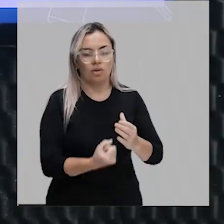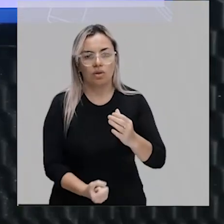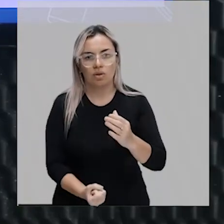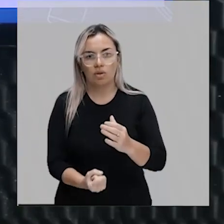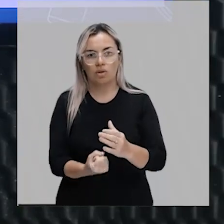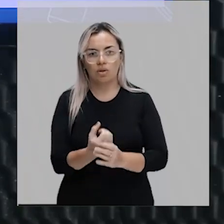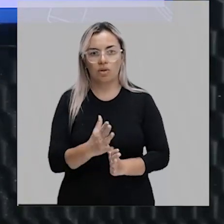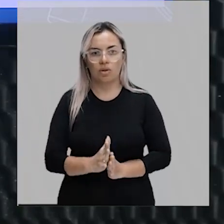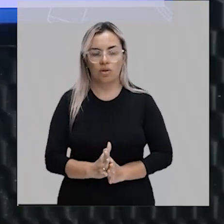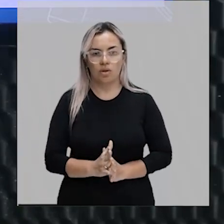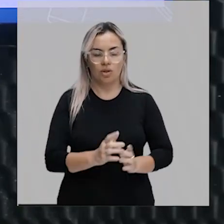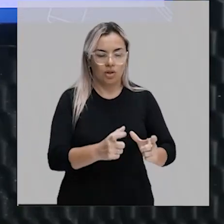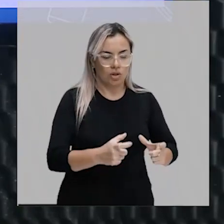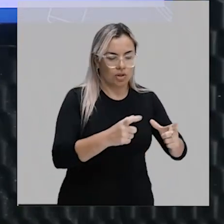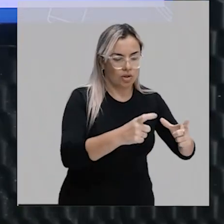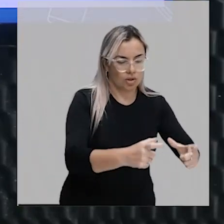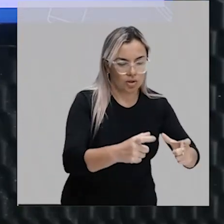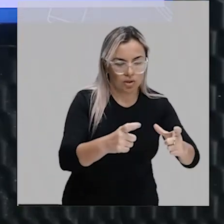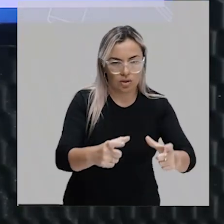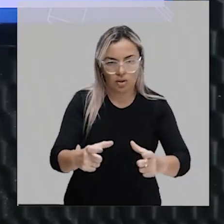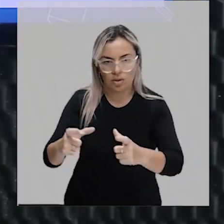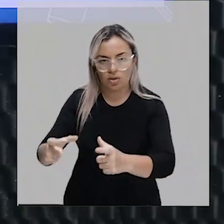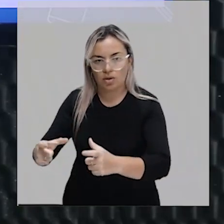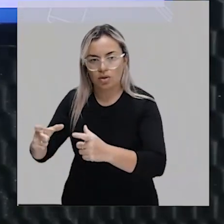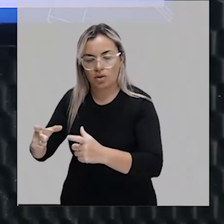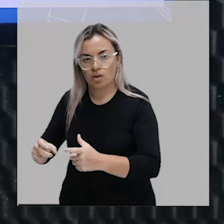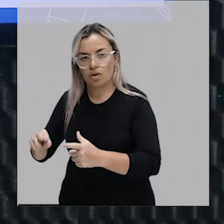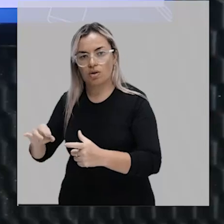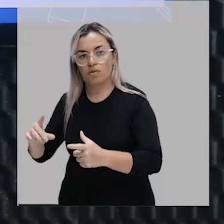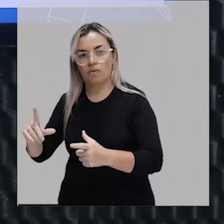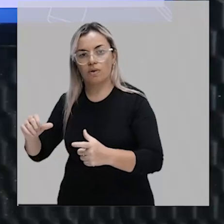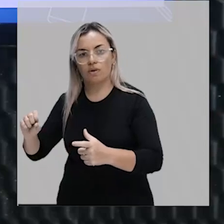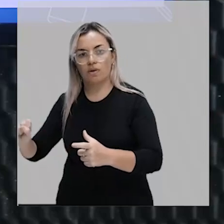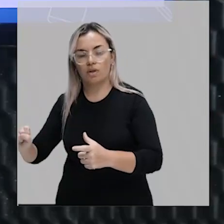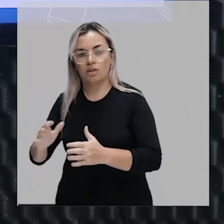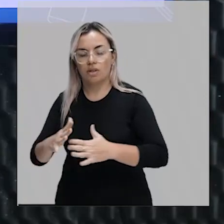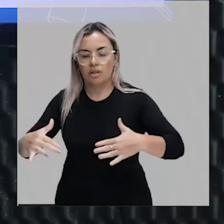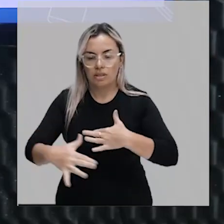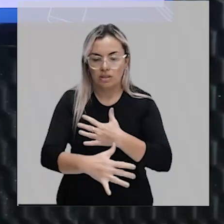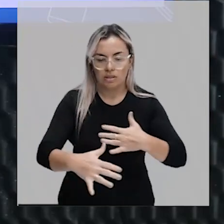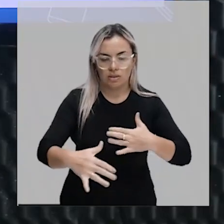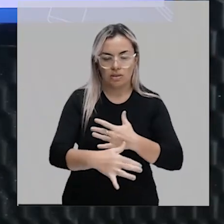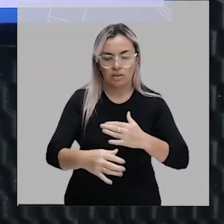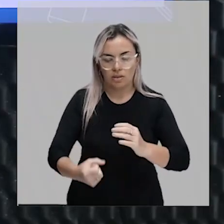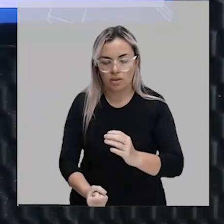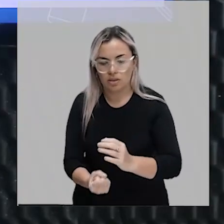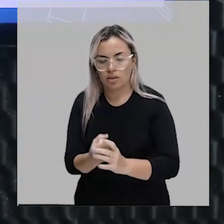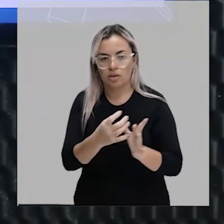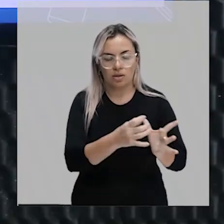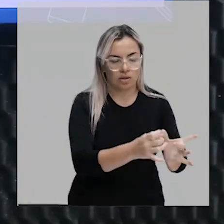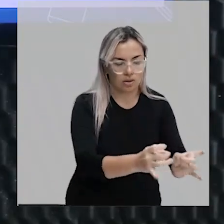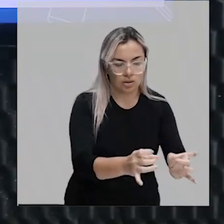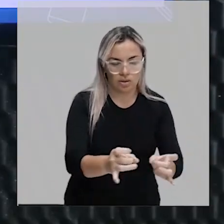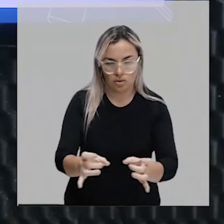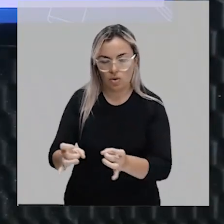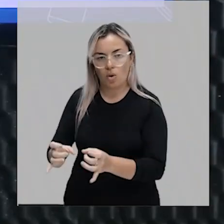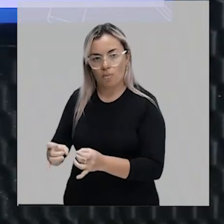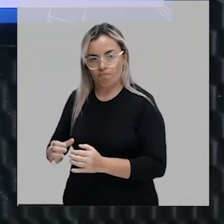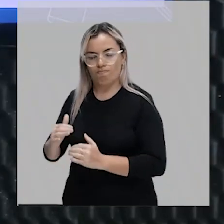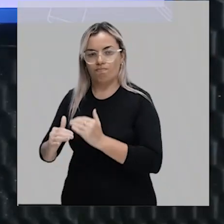De vilas e cidades. Vilas e cidades irão surgir. O comércio irá se